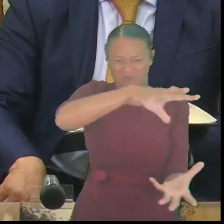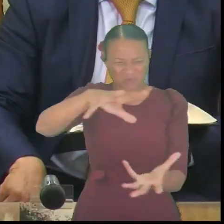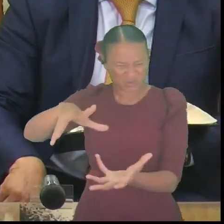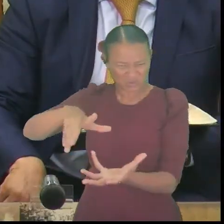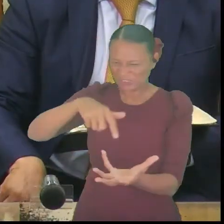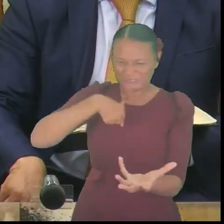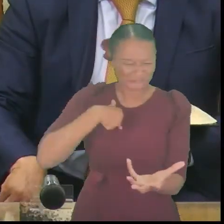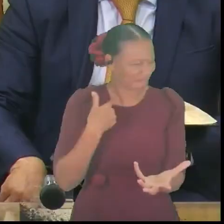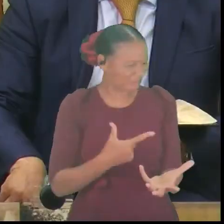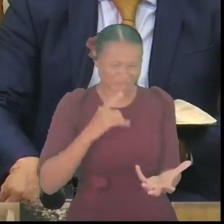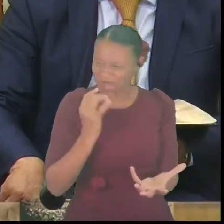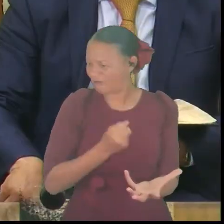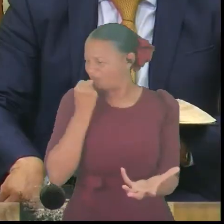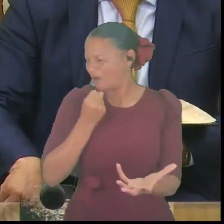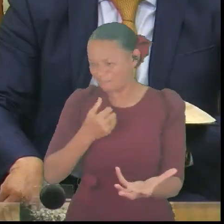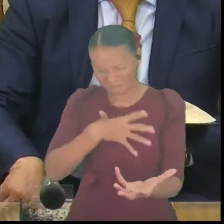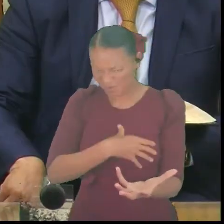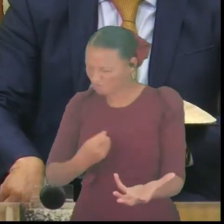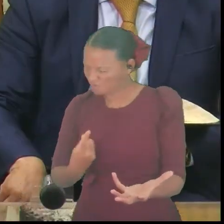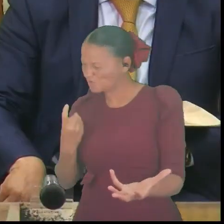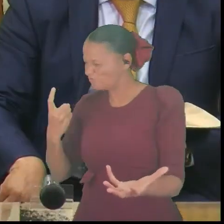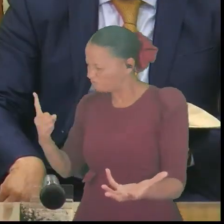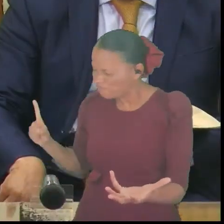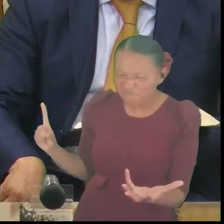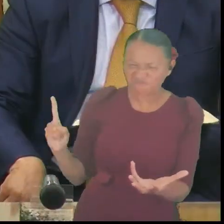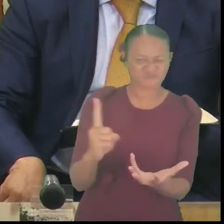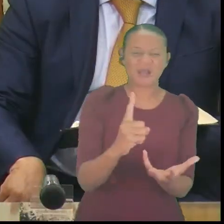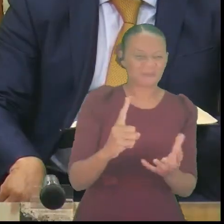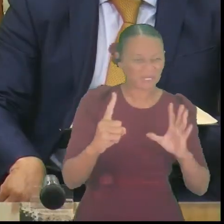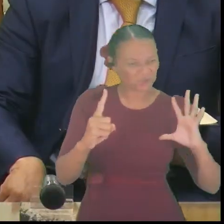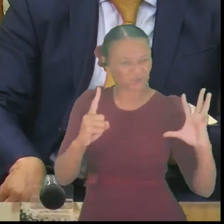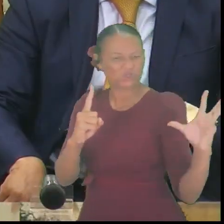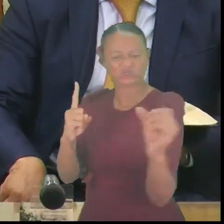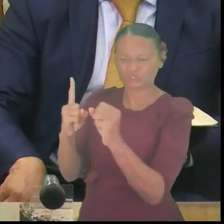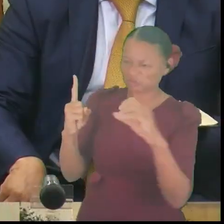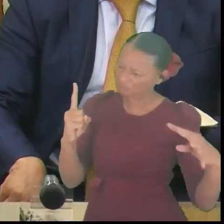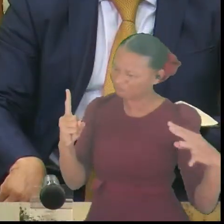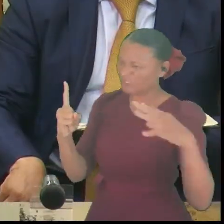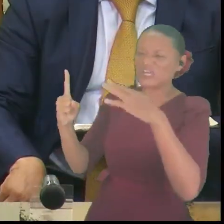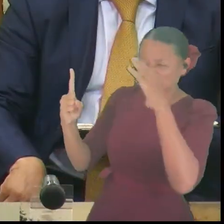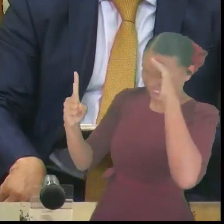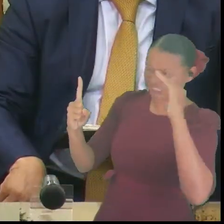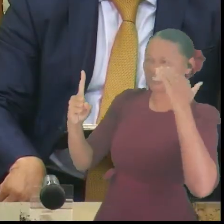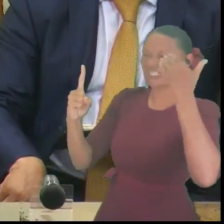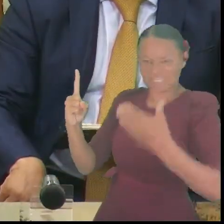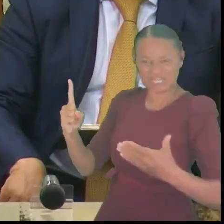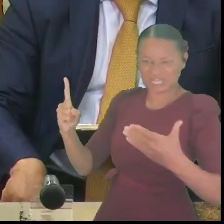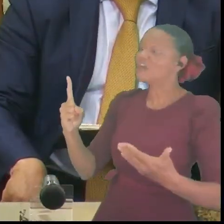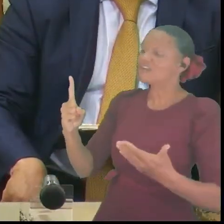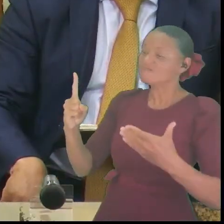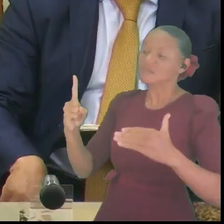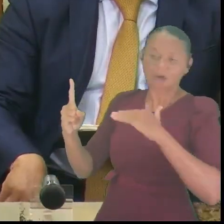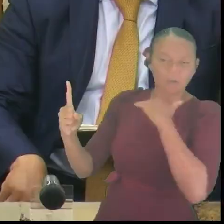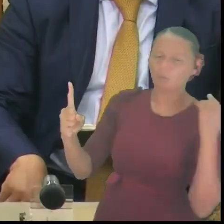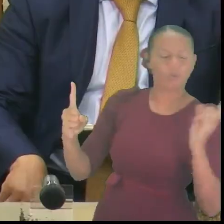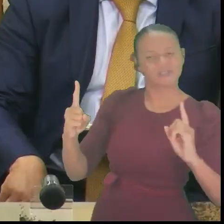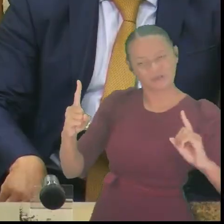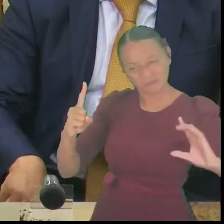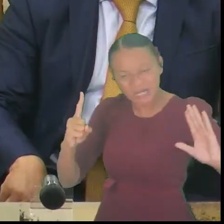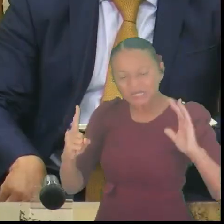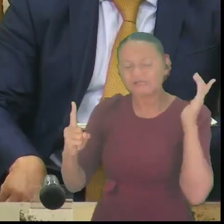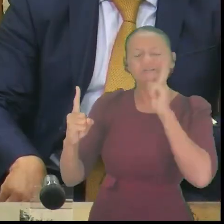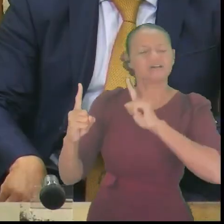Filho unigênito, para que todo aquele que nele crê não pereça, mas tenha vida eterna. Sabe qual